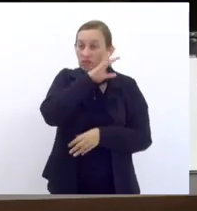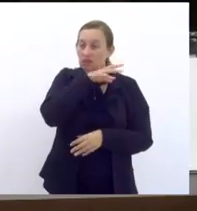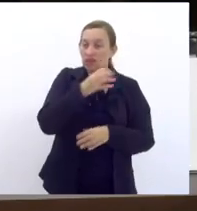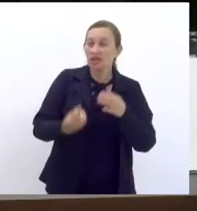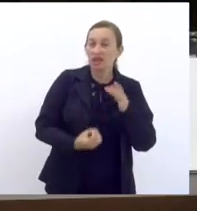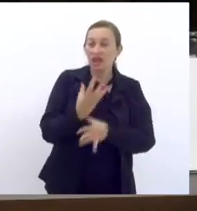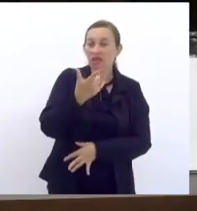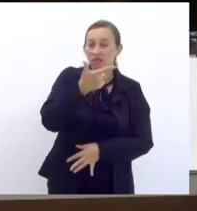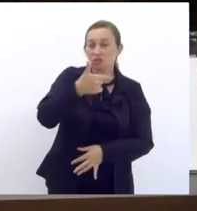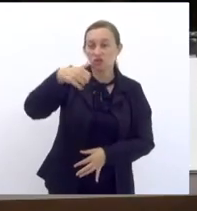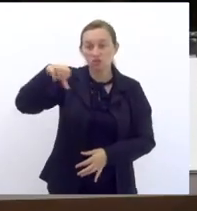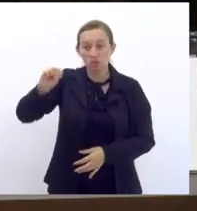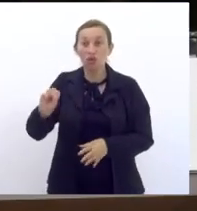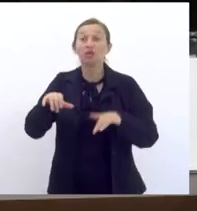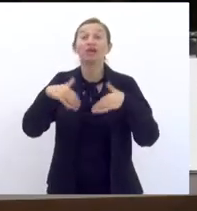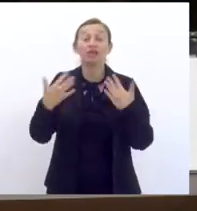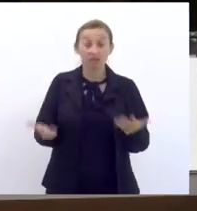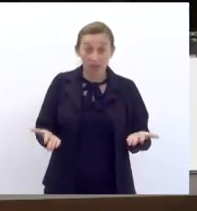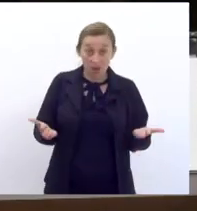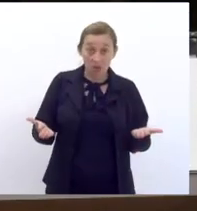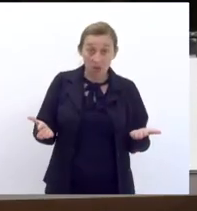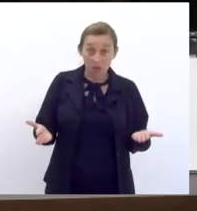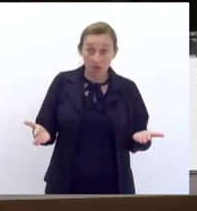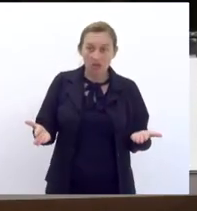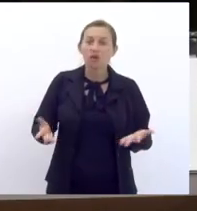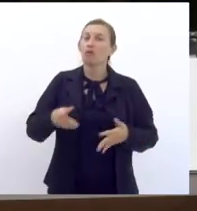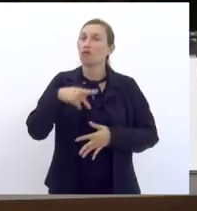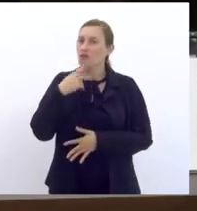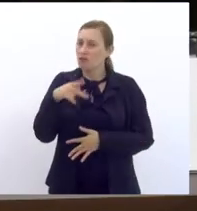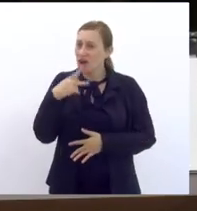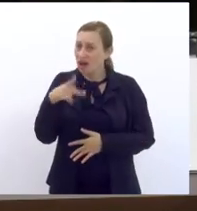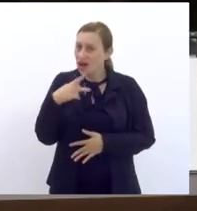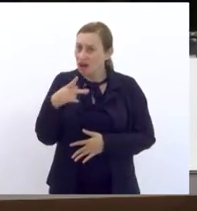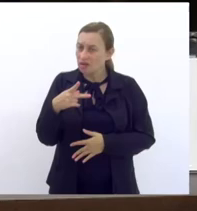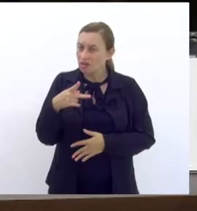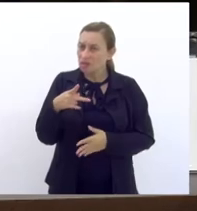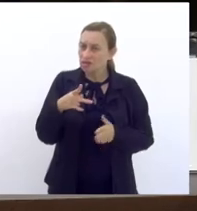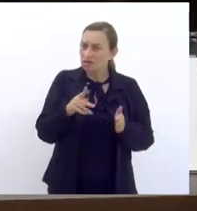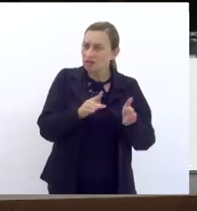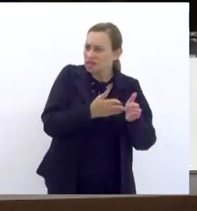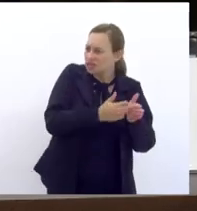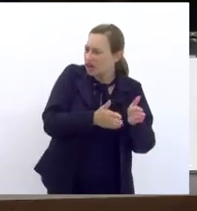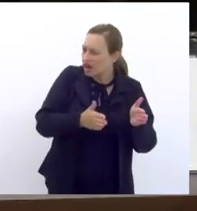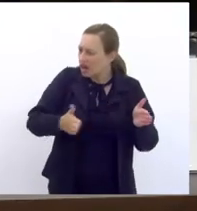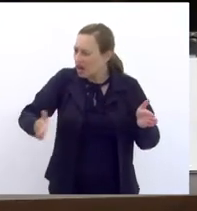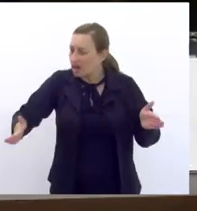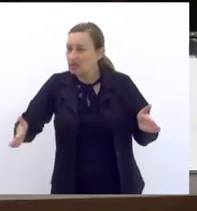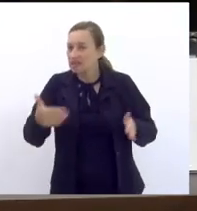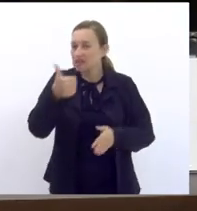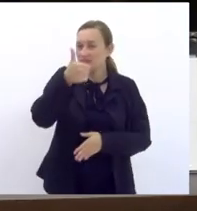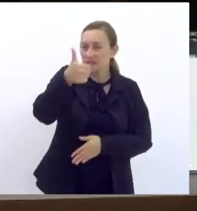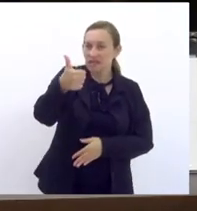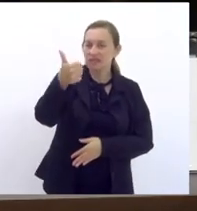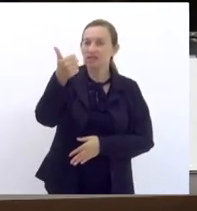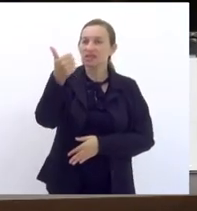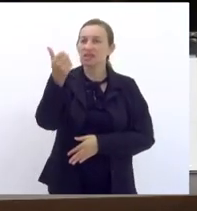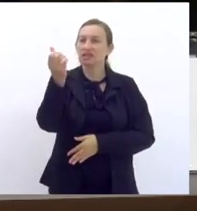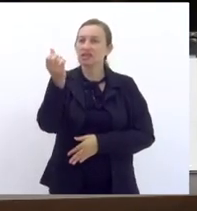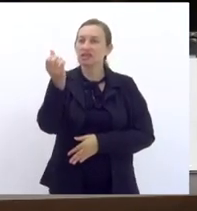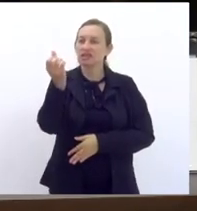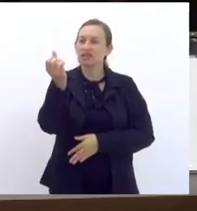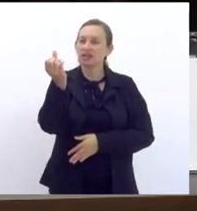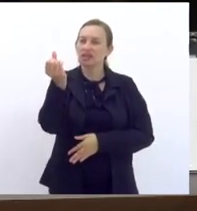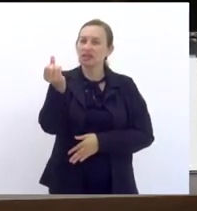2008 então primeiro lugar nós estamos falando que durante 65 anos